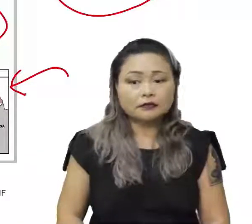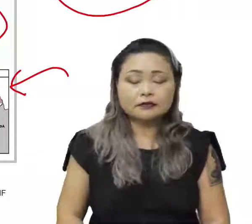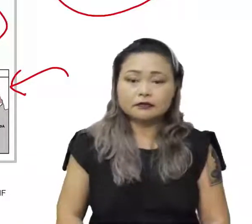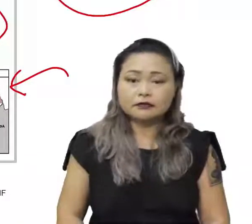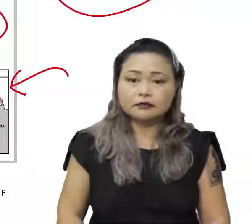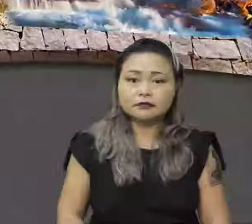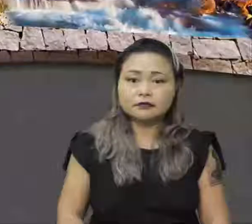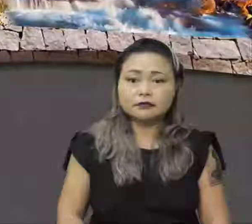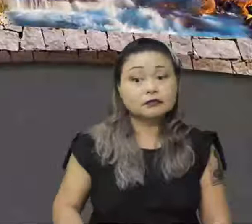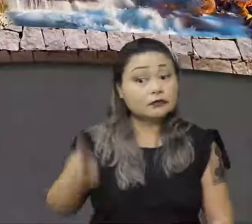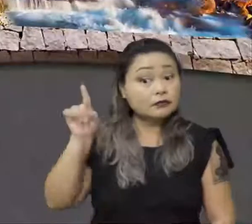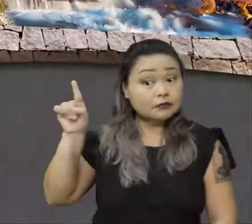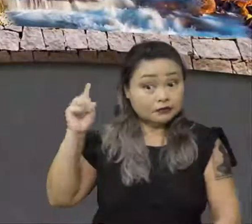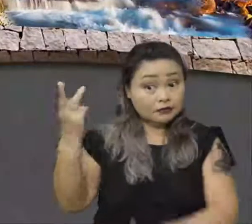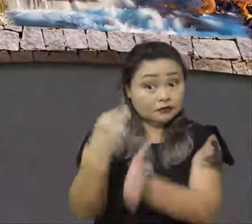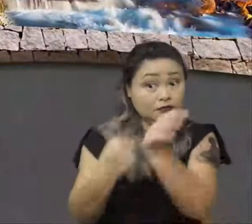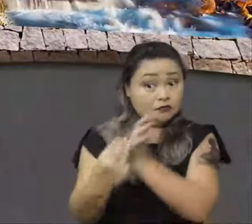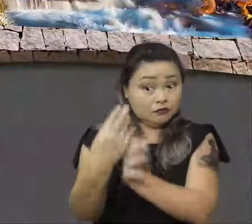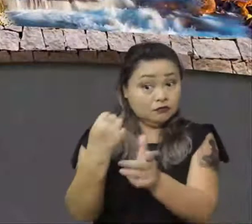Neste mapinha aí,